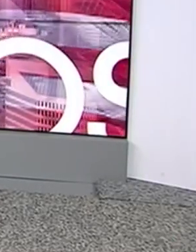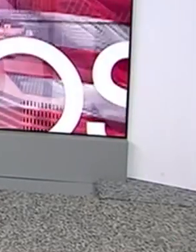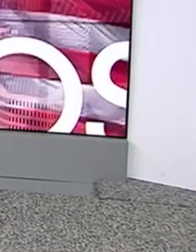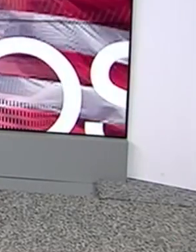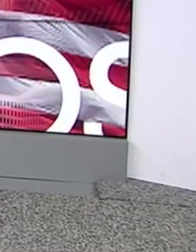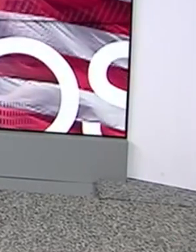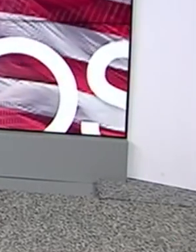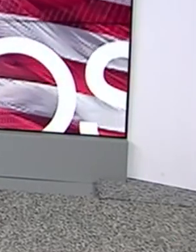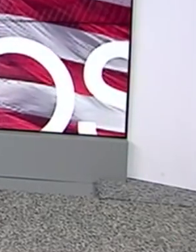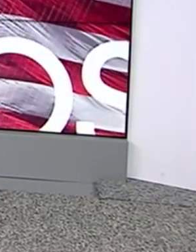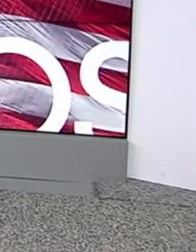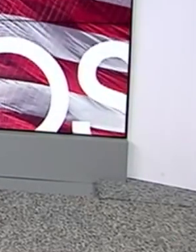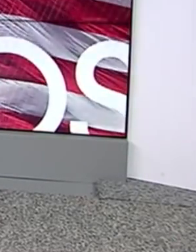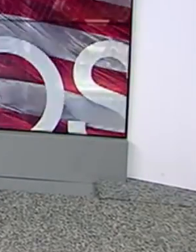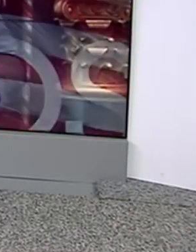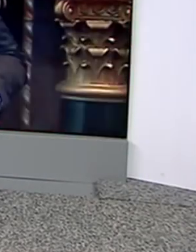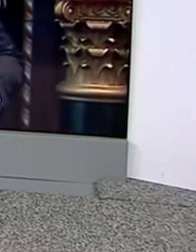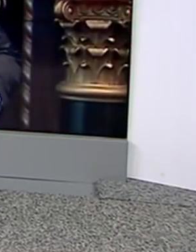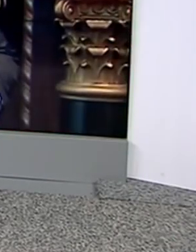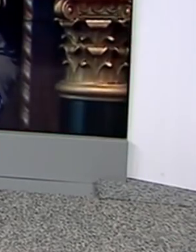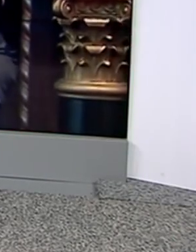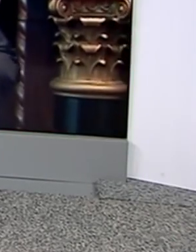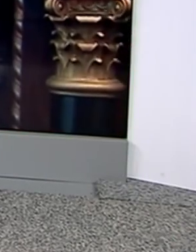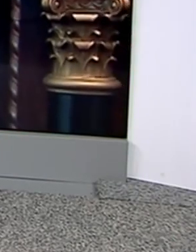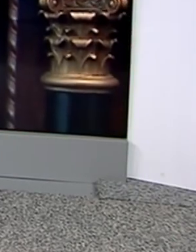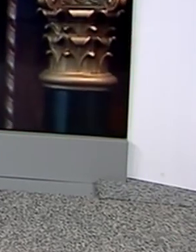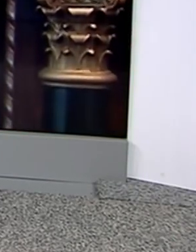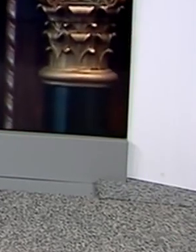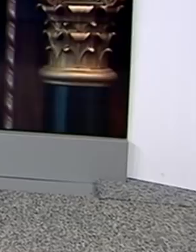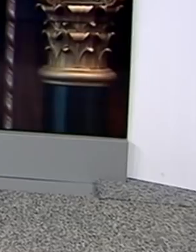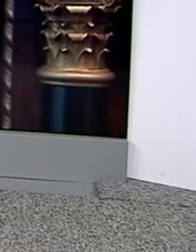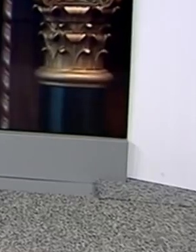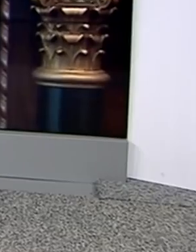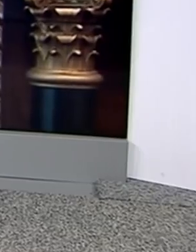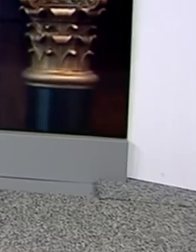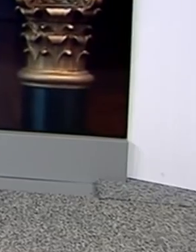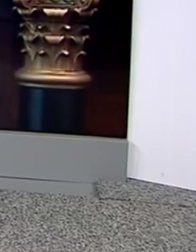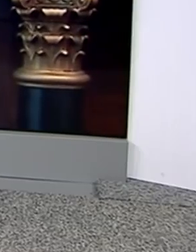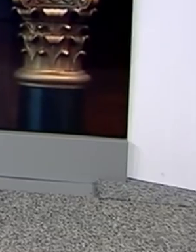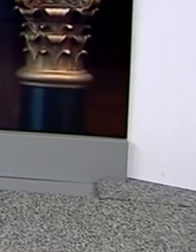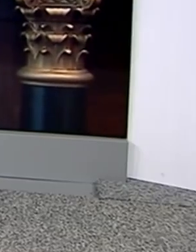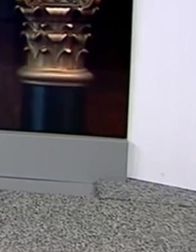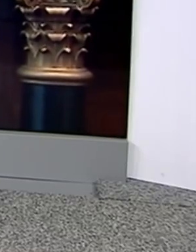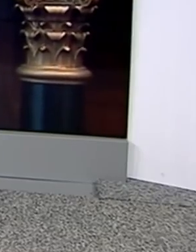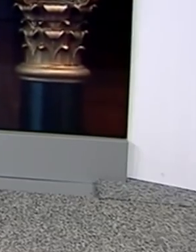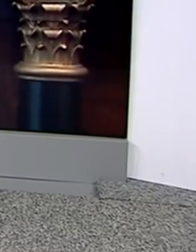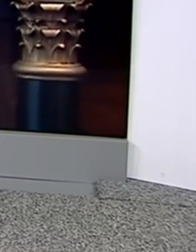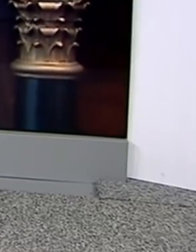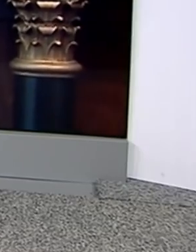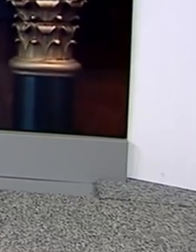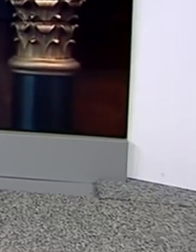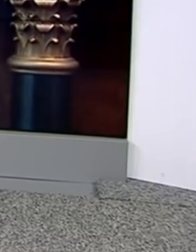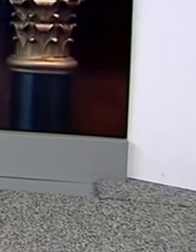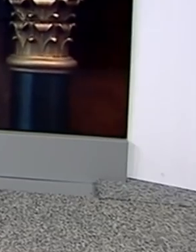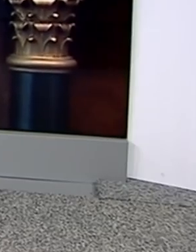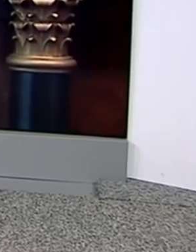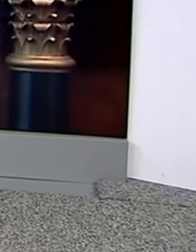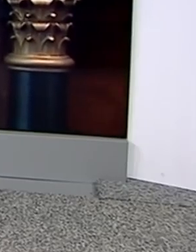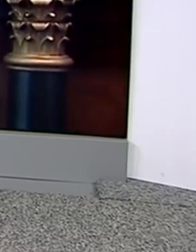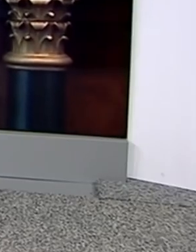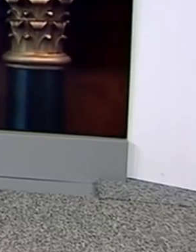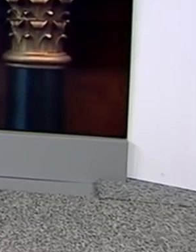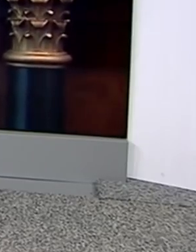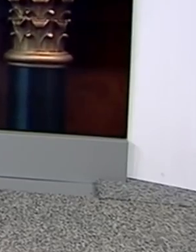Olá, boa tarde. Interrompemos a programação para transmitir direto de Dallas, nos Estados Unidos, cerimônia em homenagem ao presidente Jair